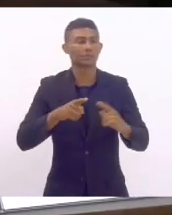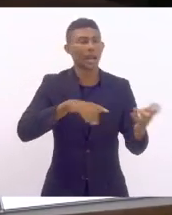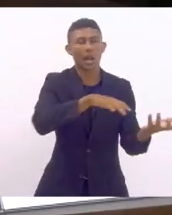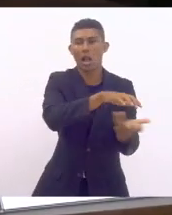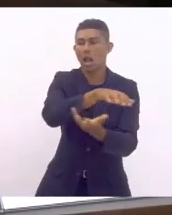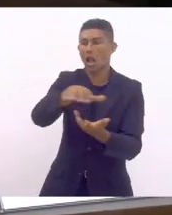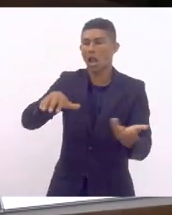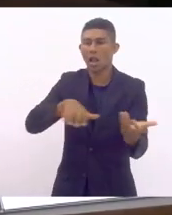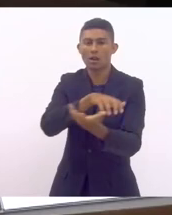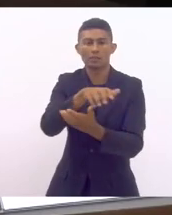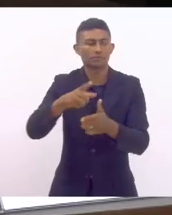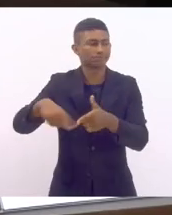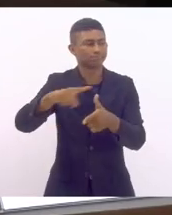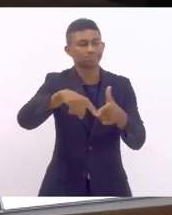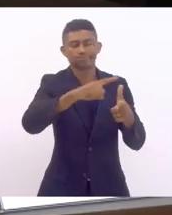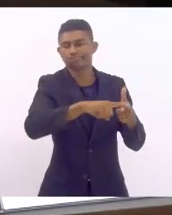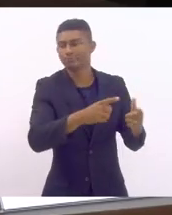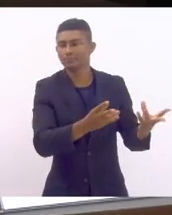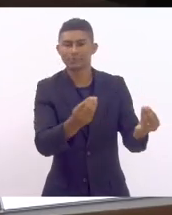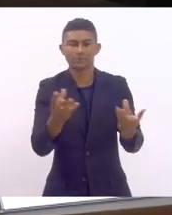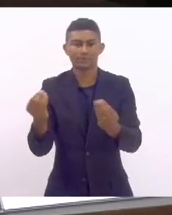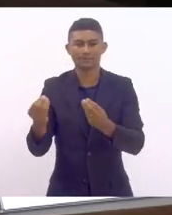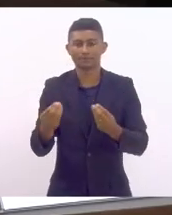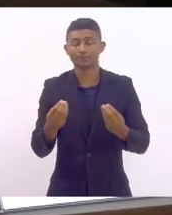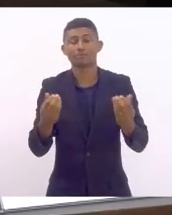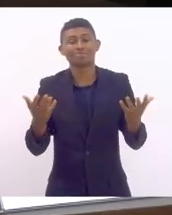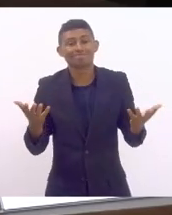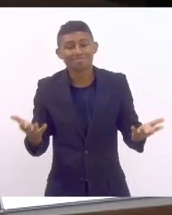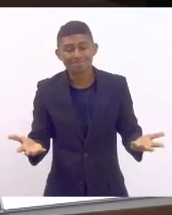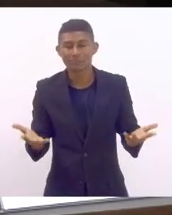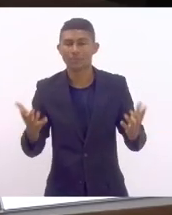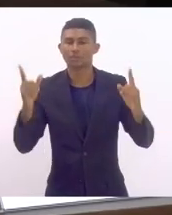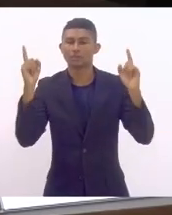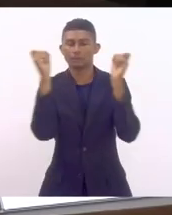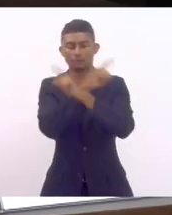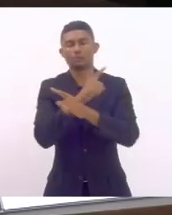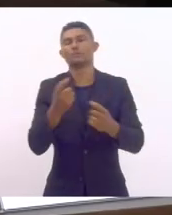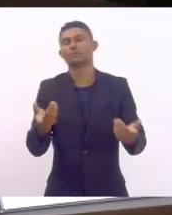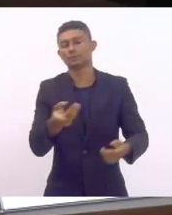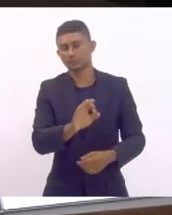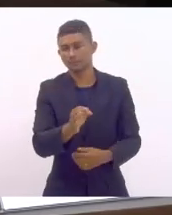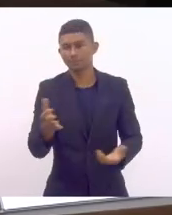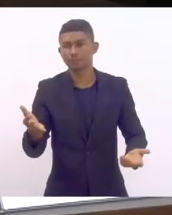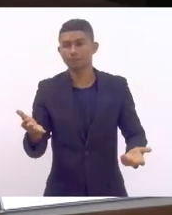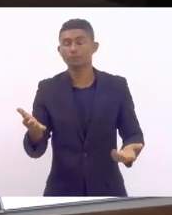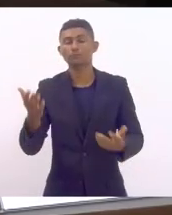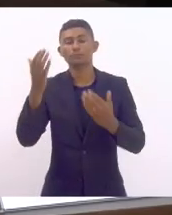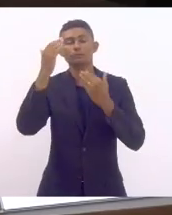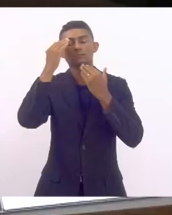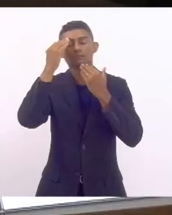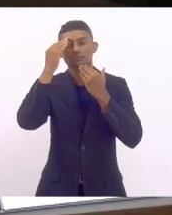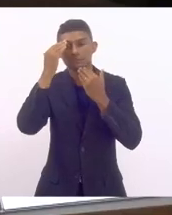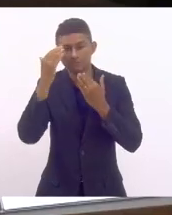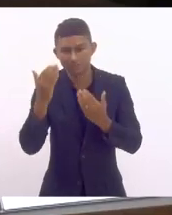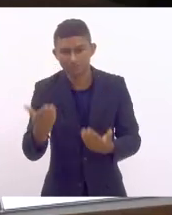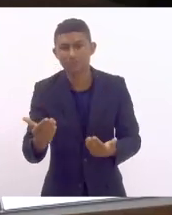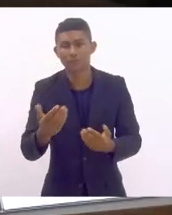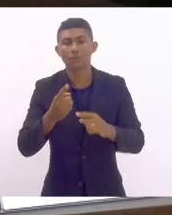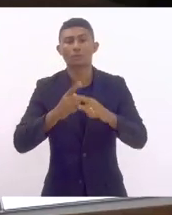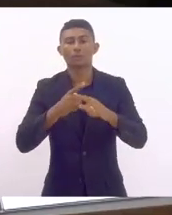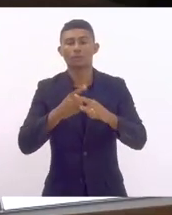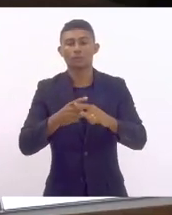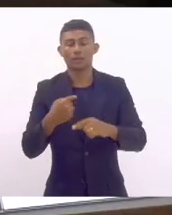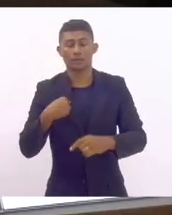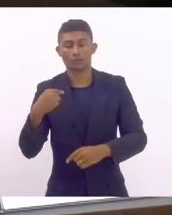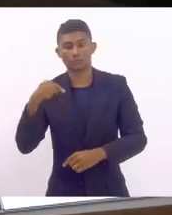que a gente tem visto então é um impacto ainda difícil de mensurar e eu agradeço que a gente tem a oportunidade aqui